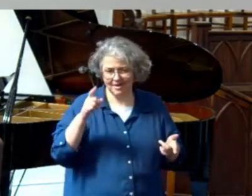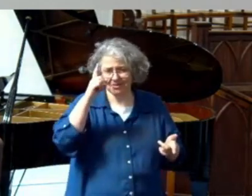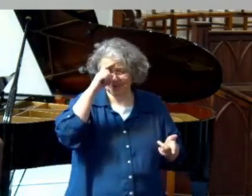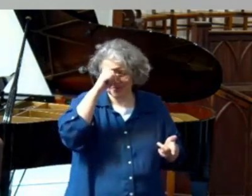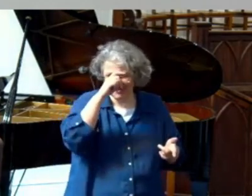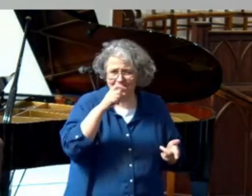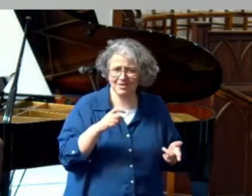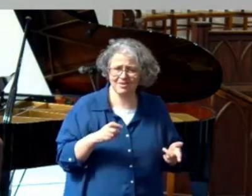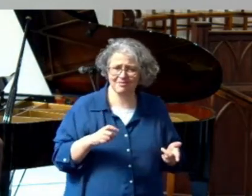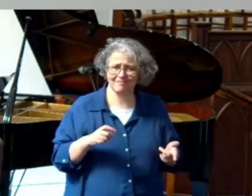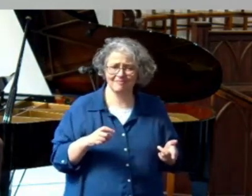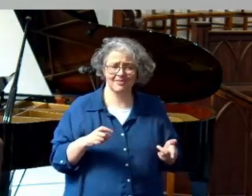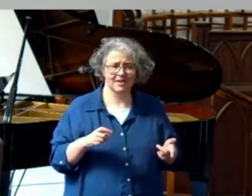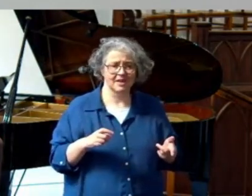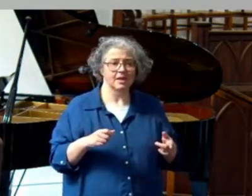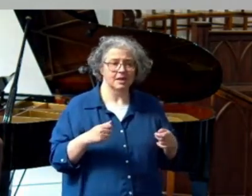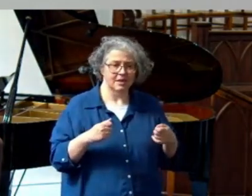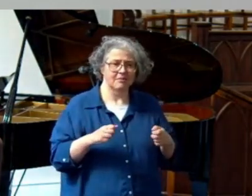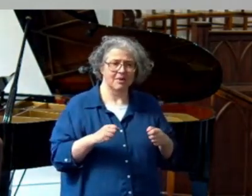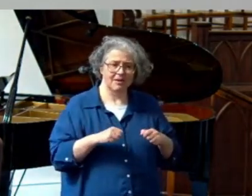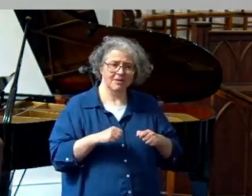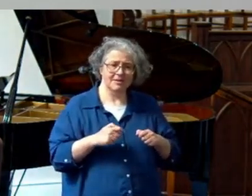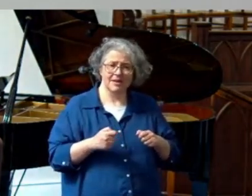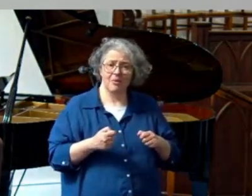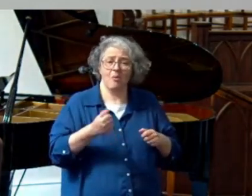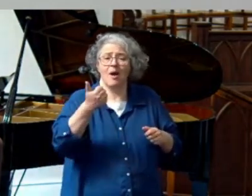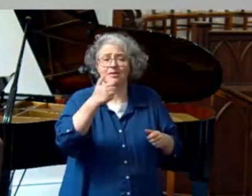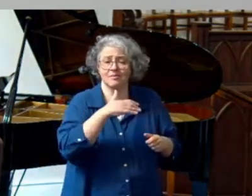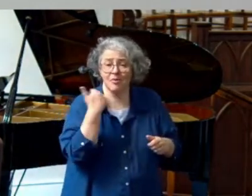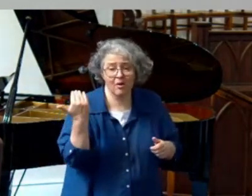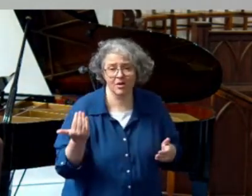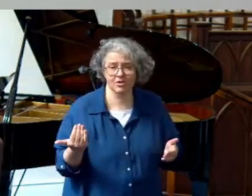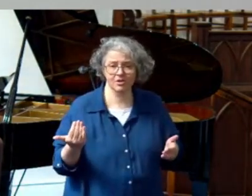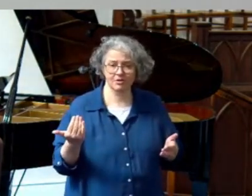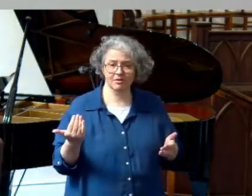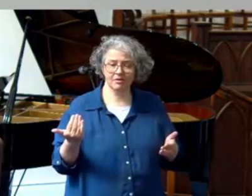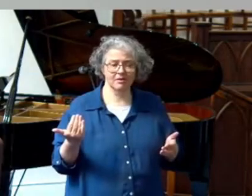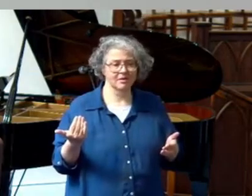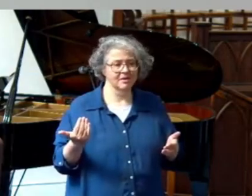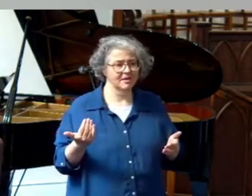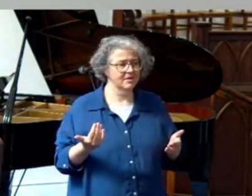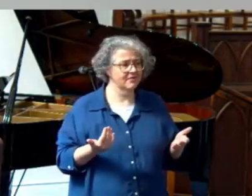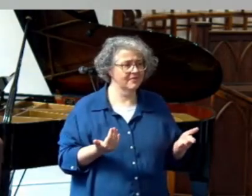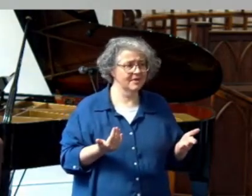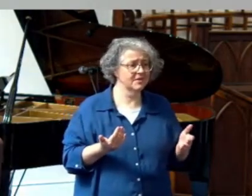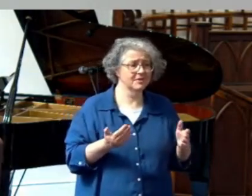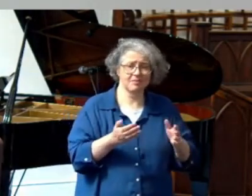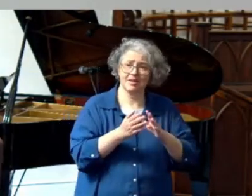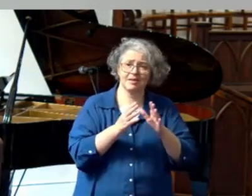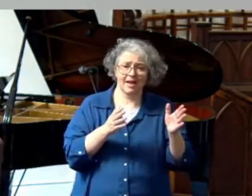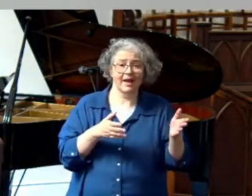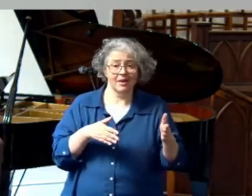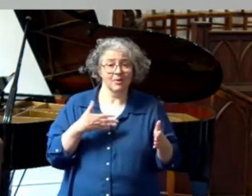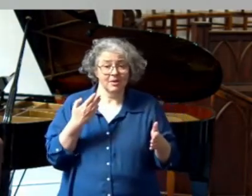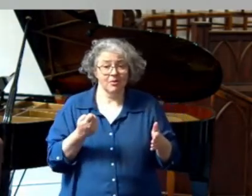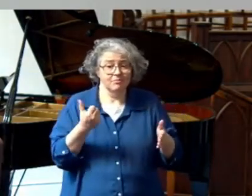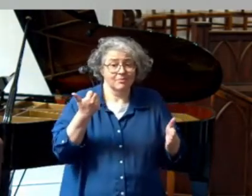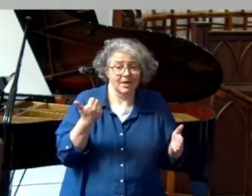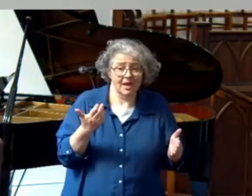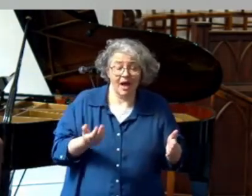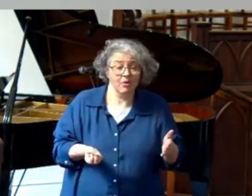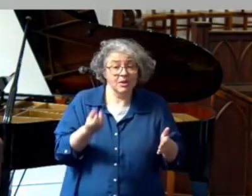isso é muito real. Porque Deus usa exatamente situações como esta, a